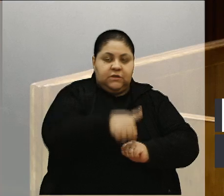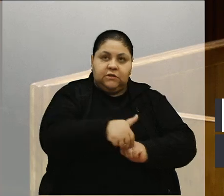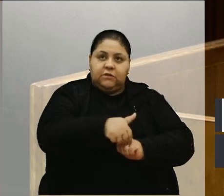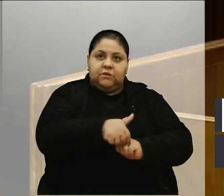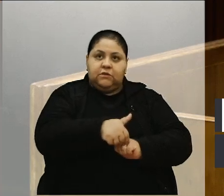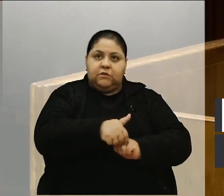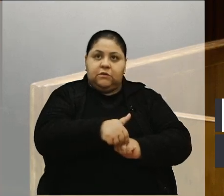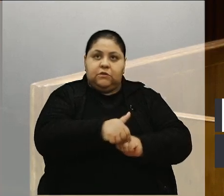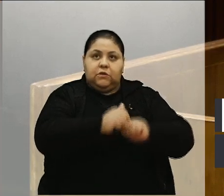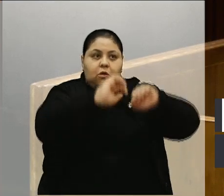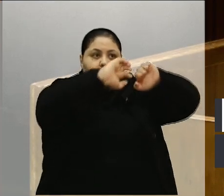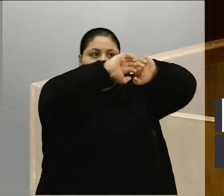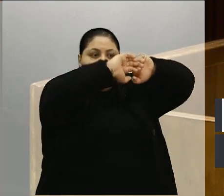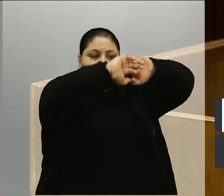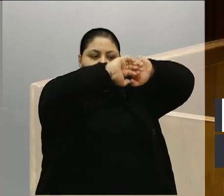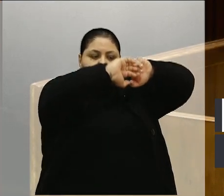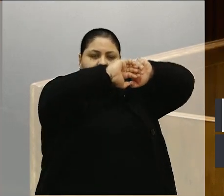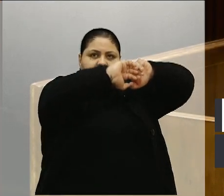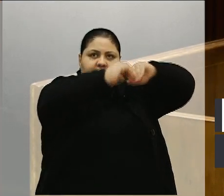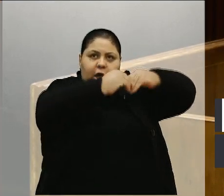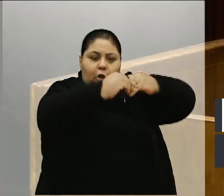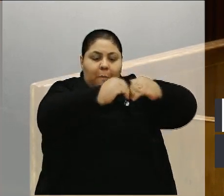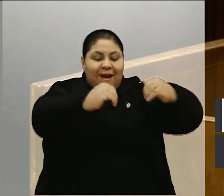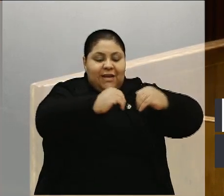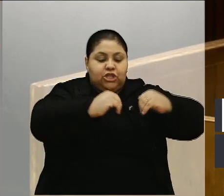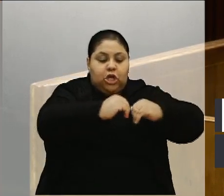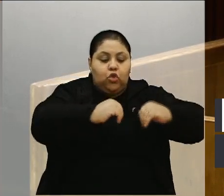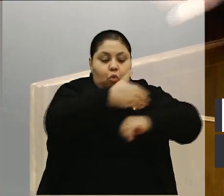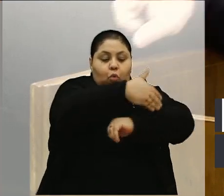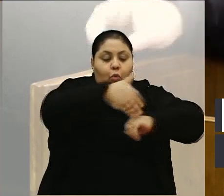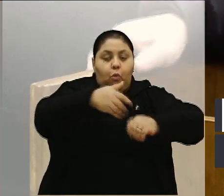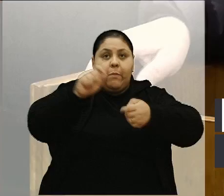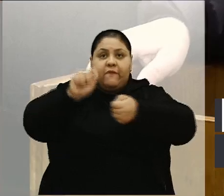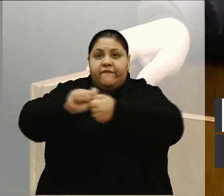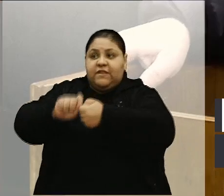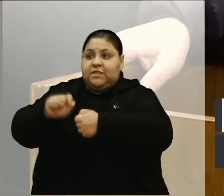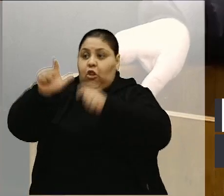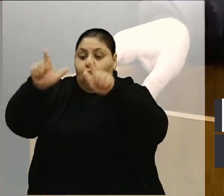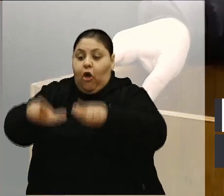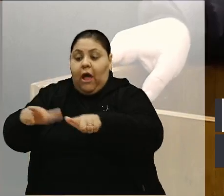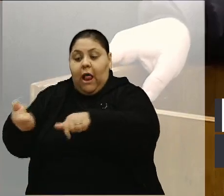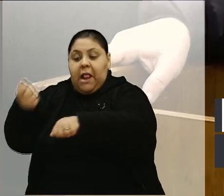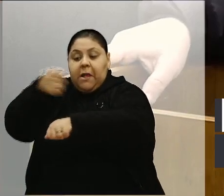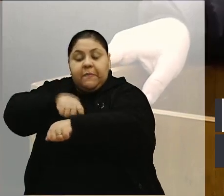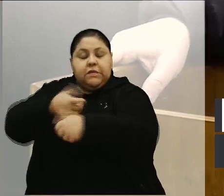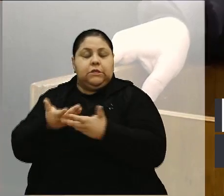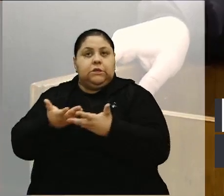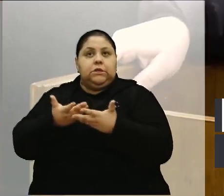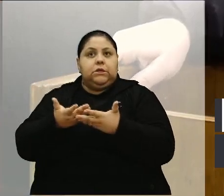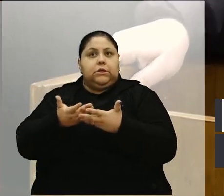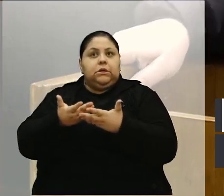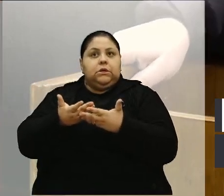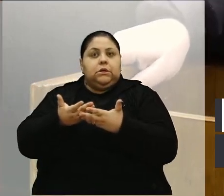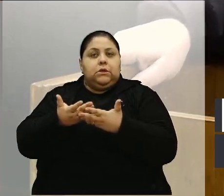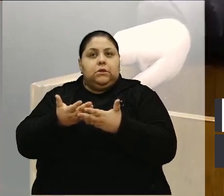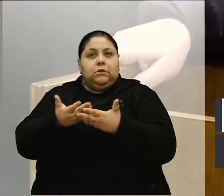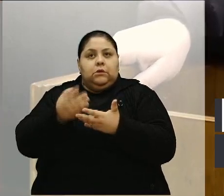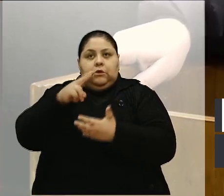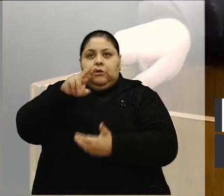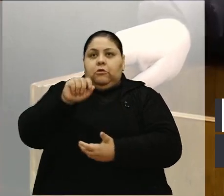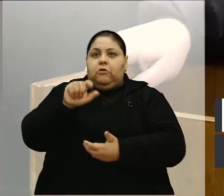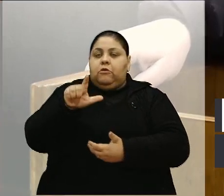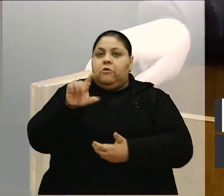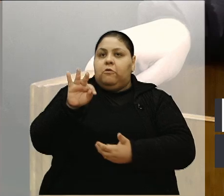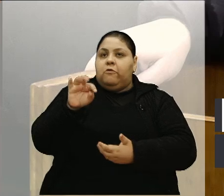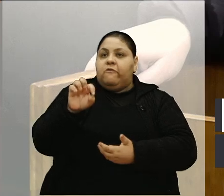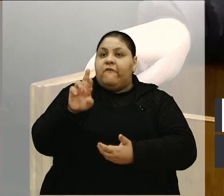lado daqui, onde passa a rua que tá boa. Era para fazer onde precisa, que é. Vão lá, passem na Walter Carlos Afonso para